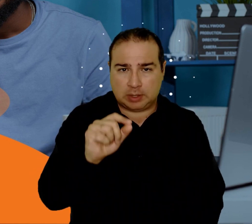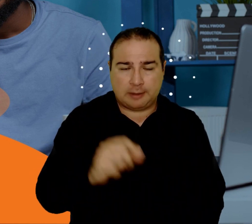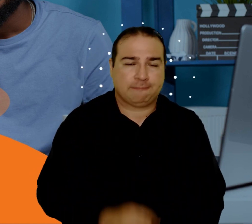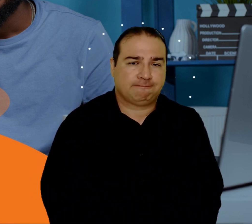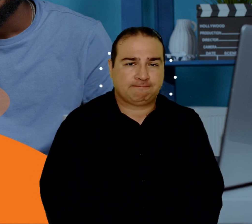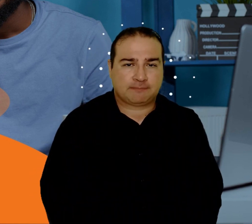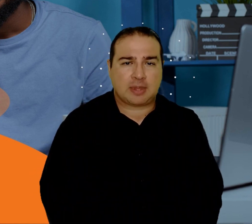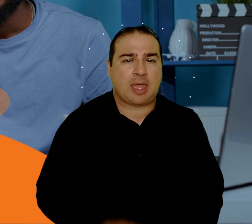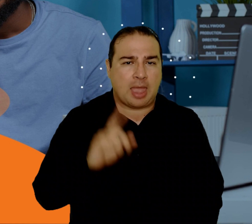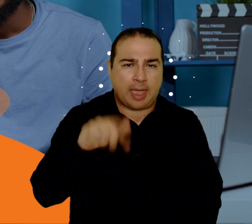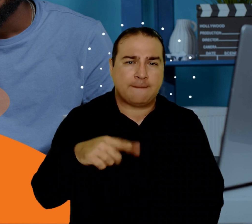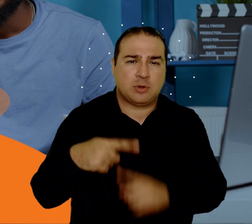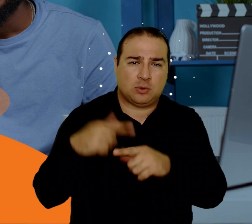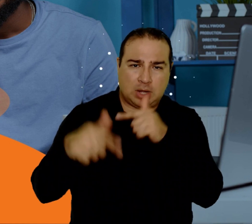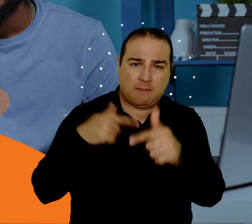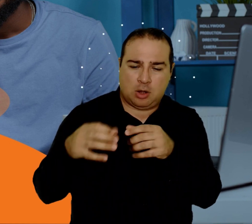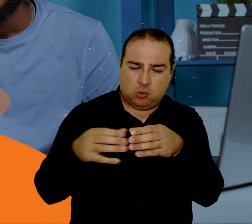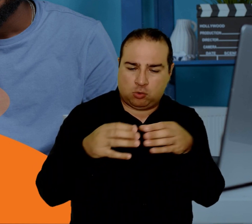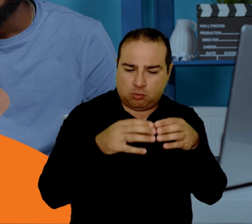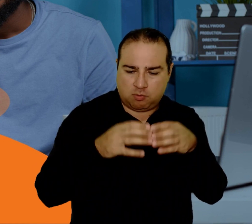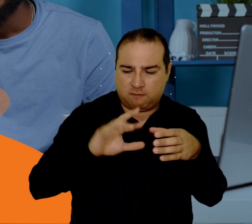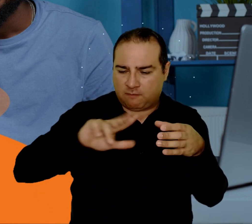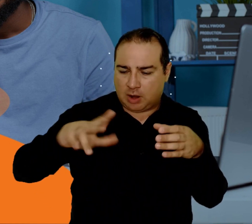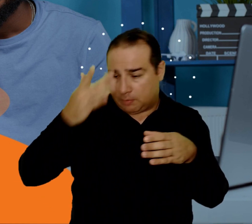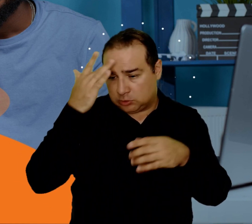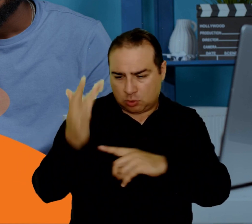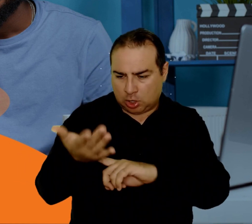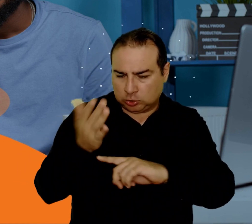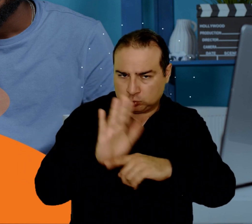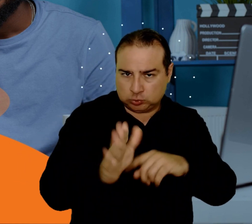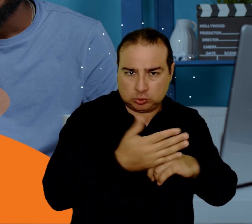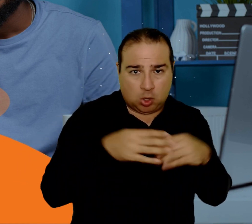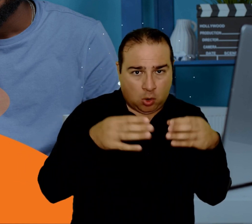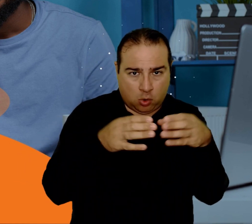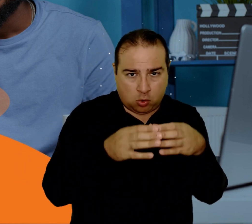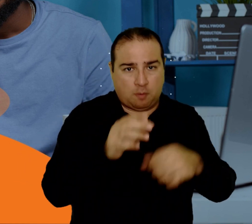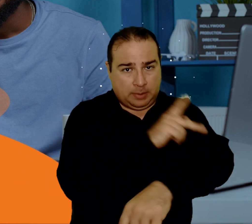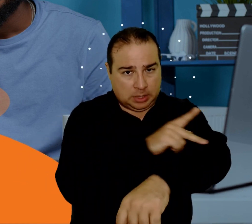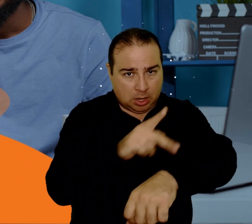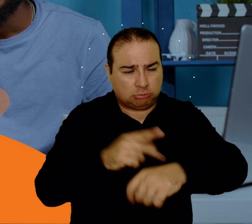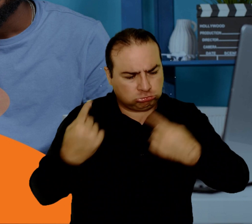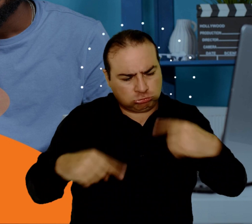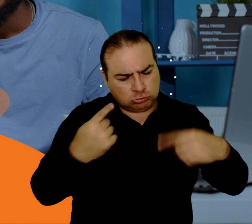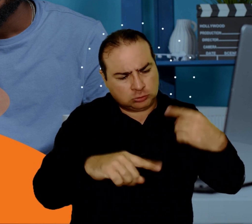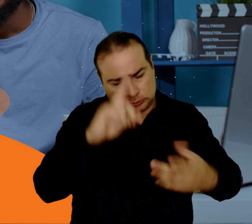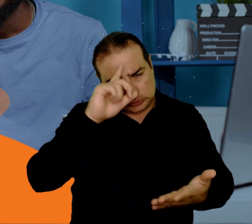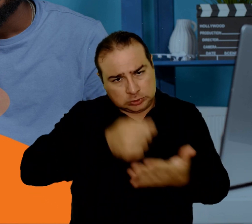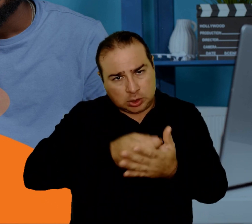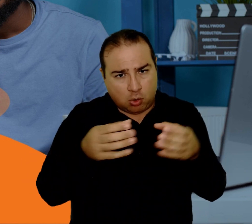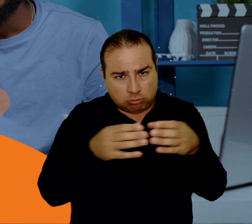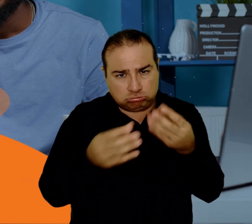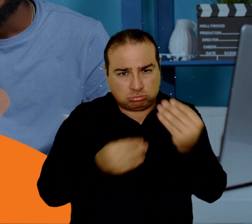são resultantes de um trabalho coletivo. Né? Um trabalho coletivo ou no sentido da equipe pedagógica debatendo